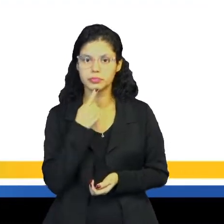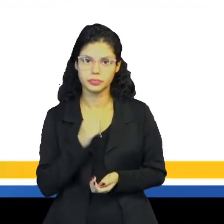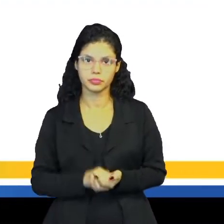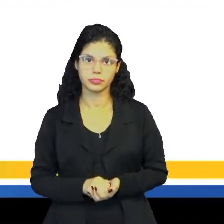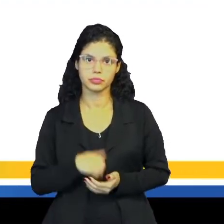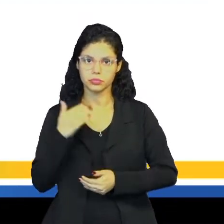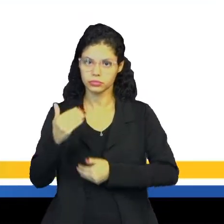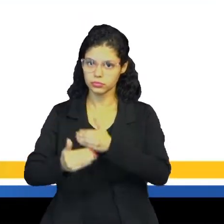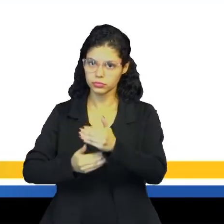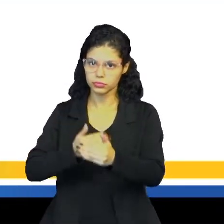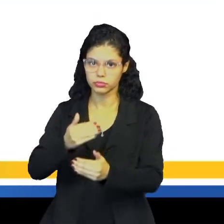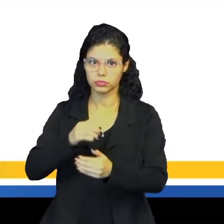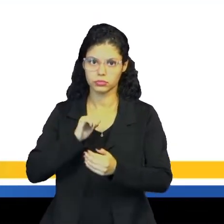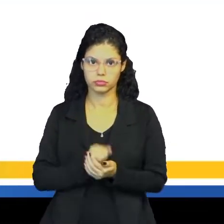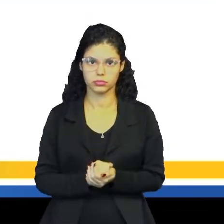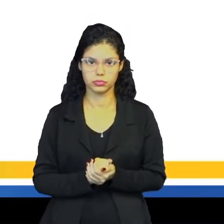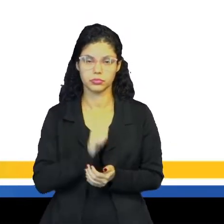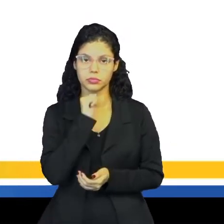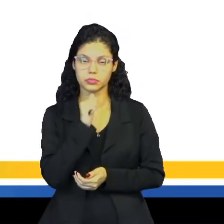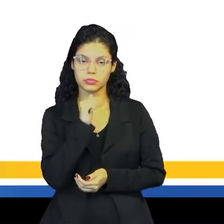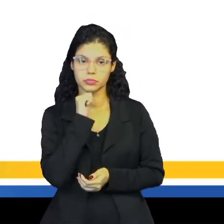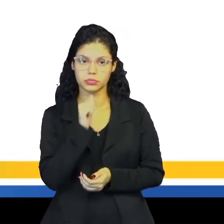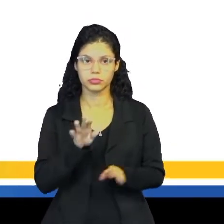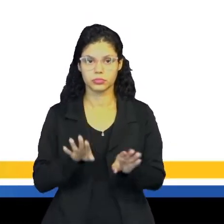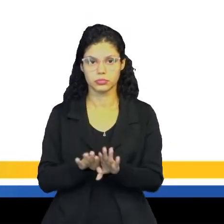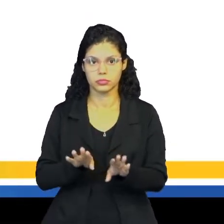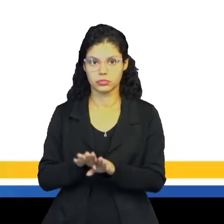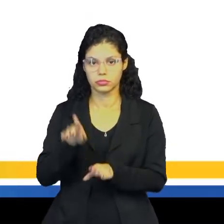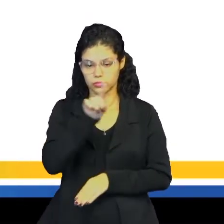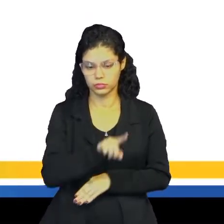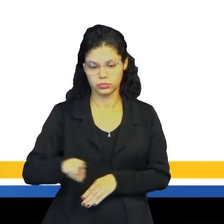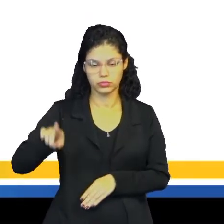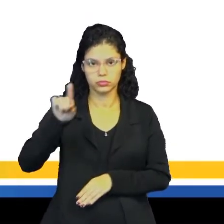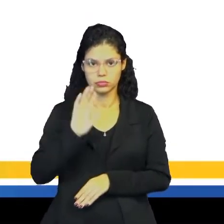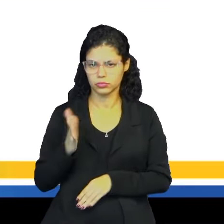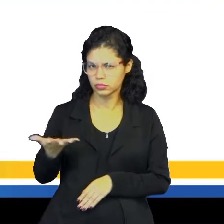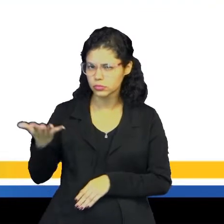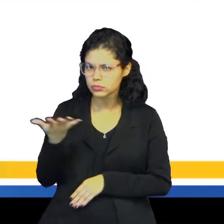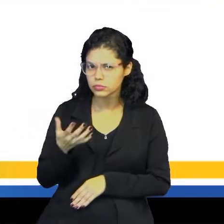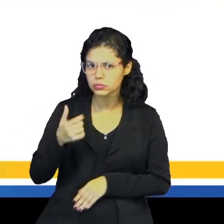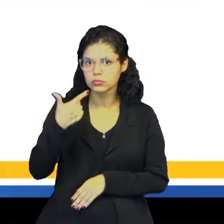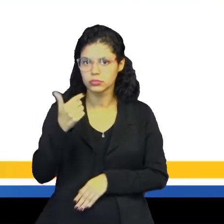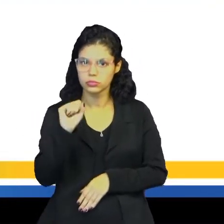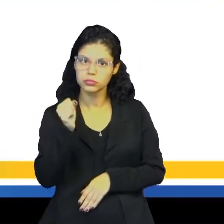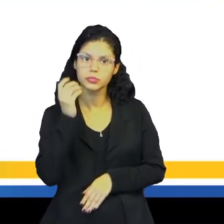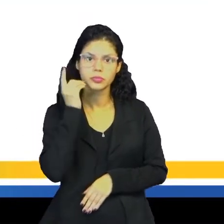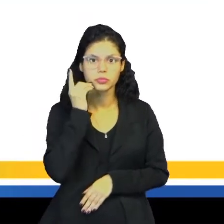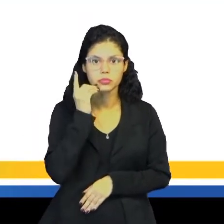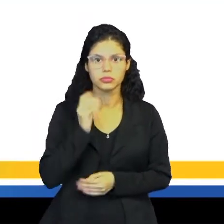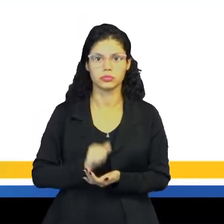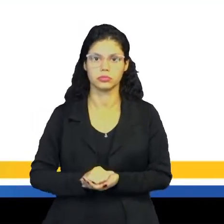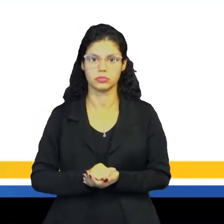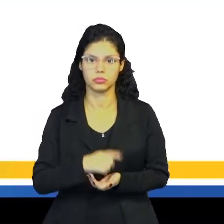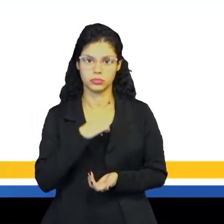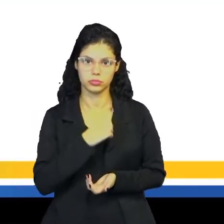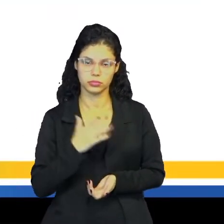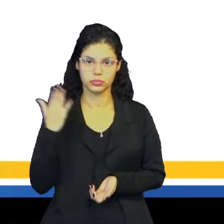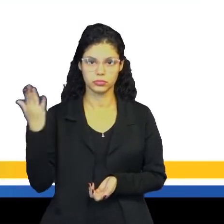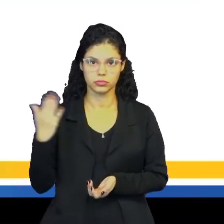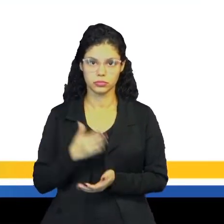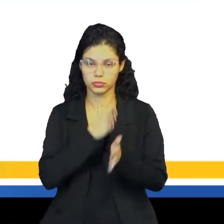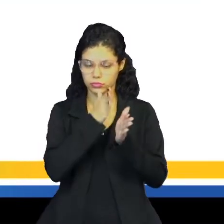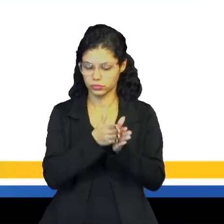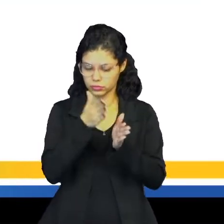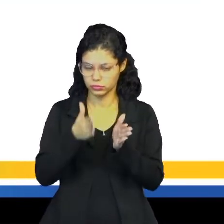esse processo aí de menstruação, ele tem um ciclo que dura basicamente 28 dias, onde nós temos aí